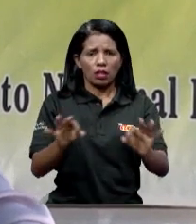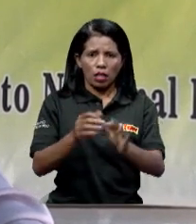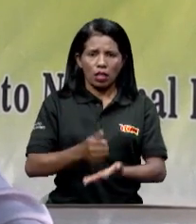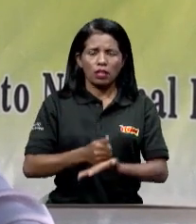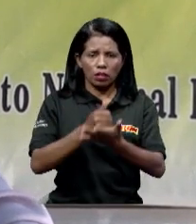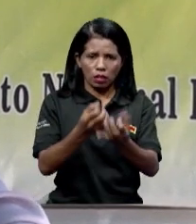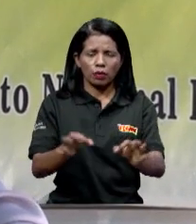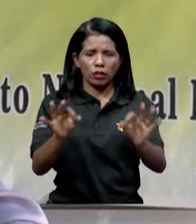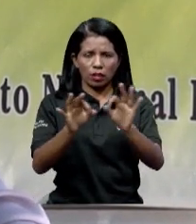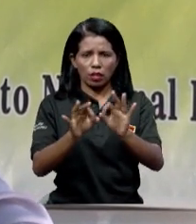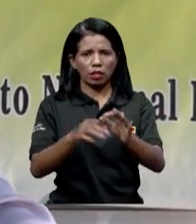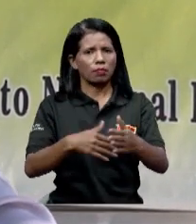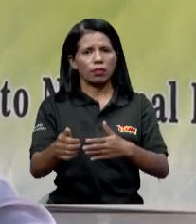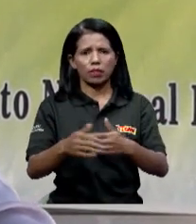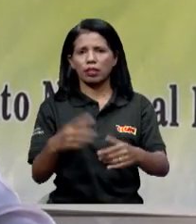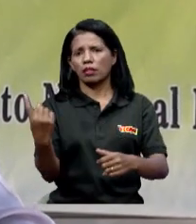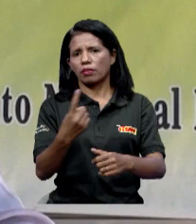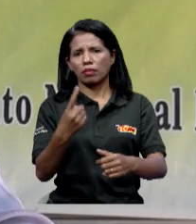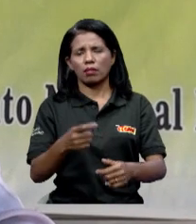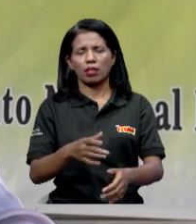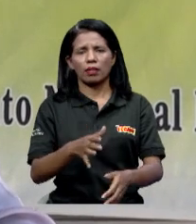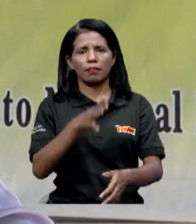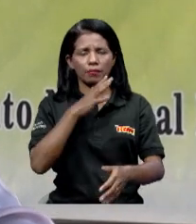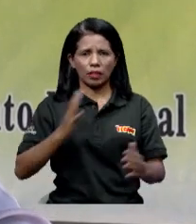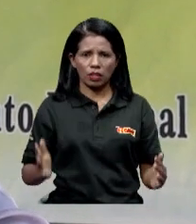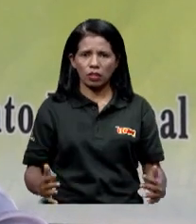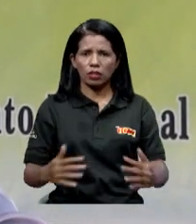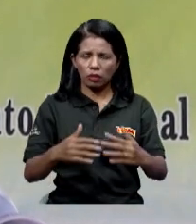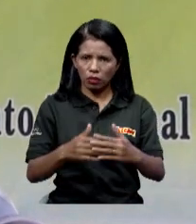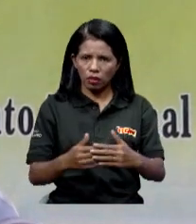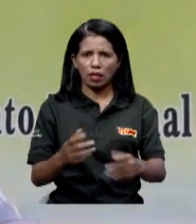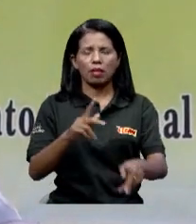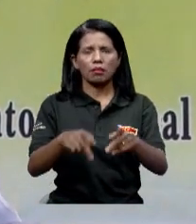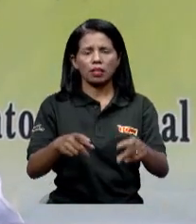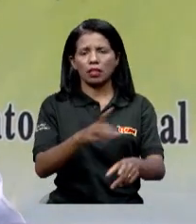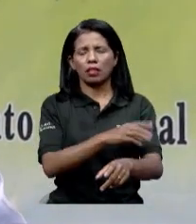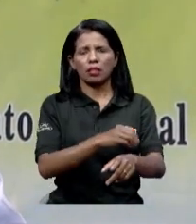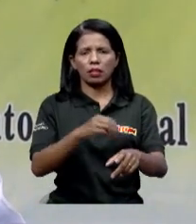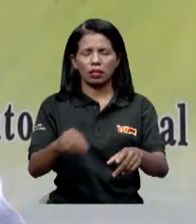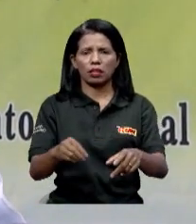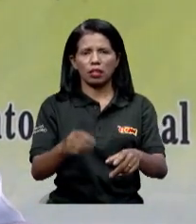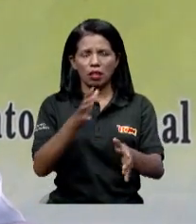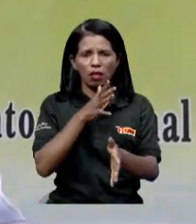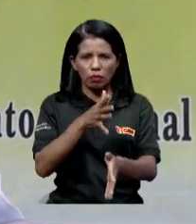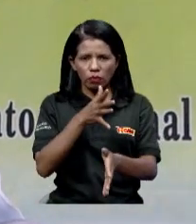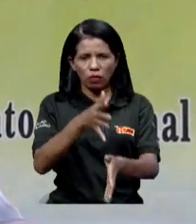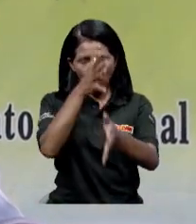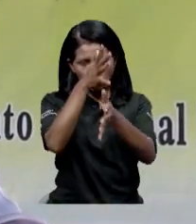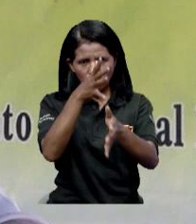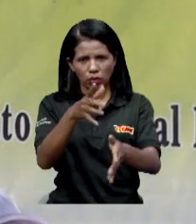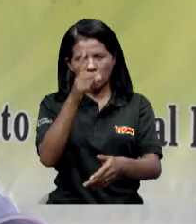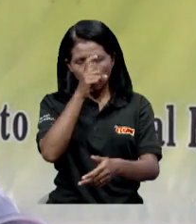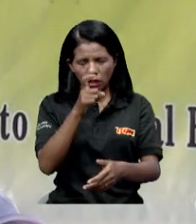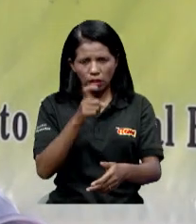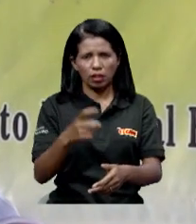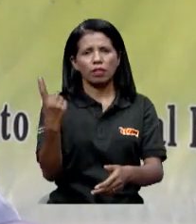ser for prioridade. Vai bem sempre essa, né? E não existe em rua, sira. Sira não vem aqui idoso, não vem aqui tare, que condição bem narsa.